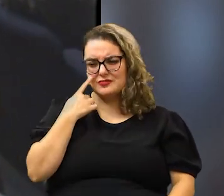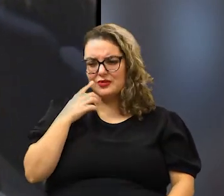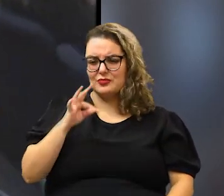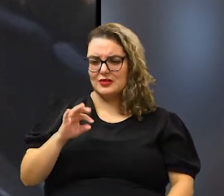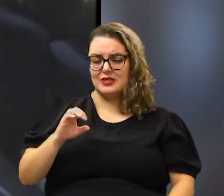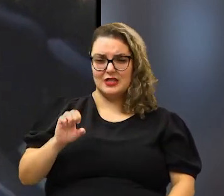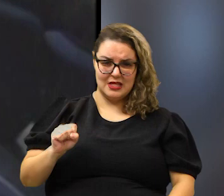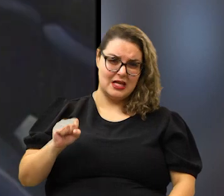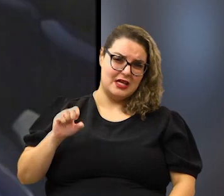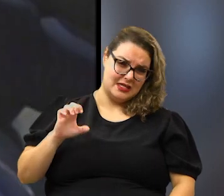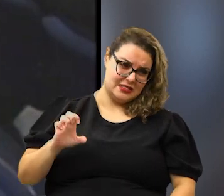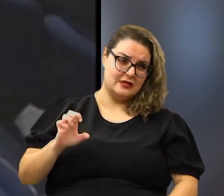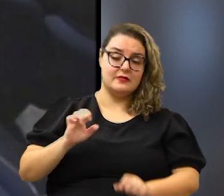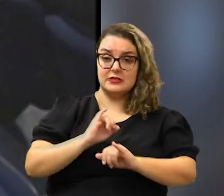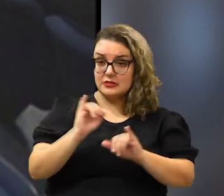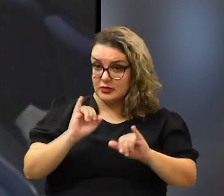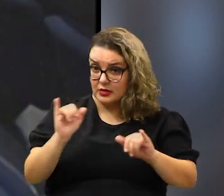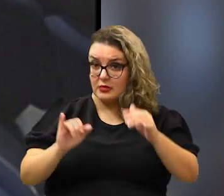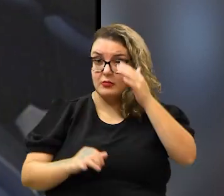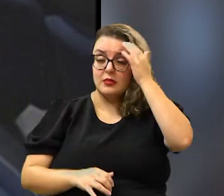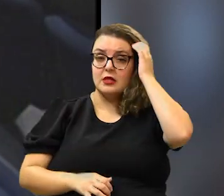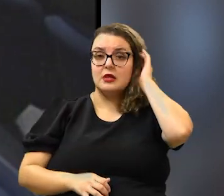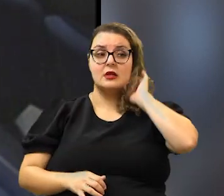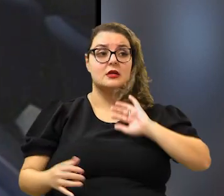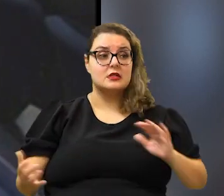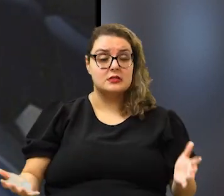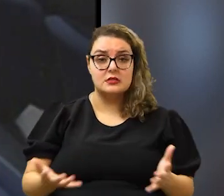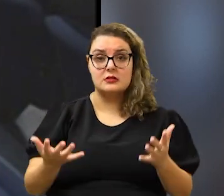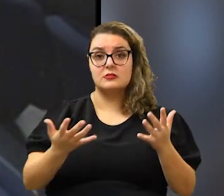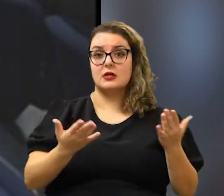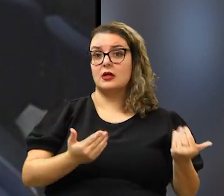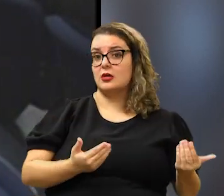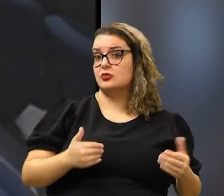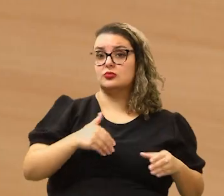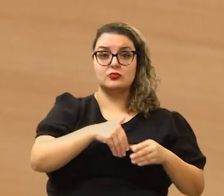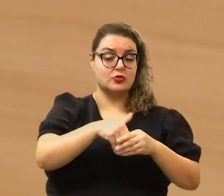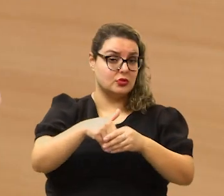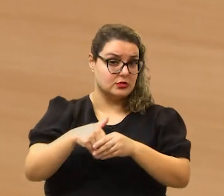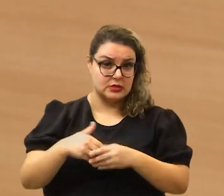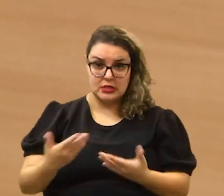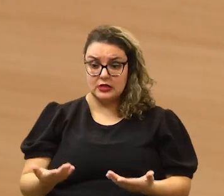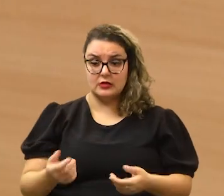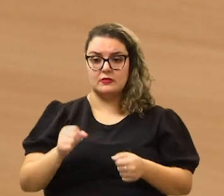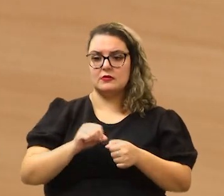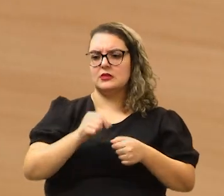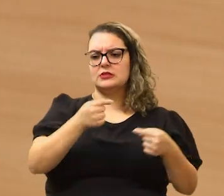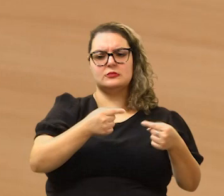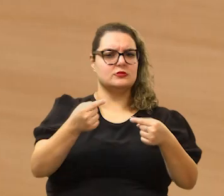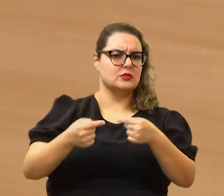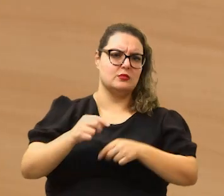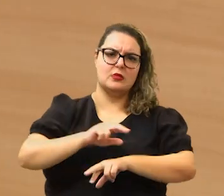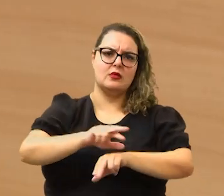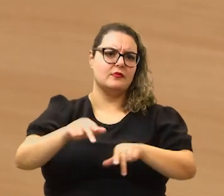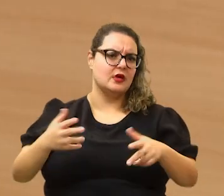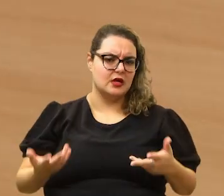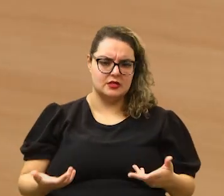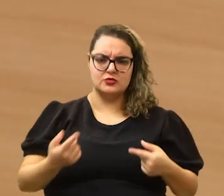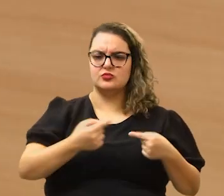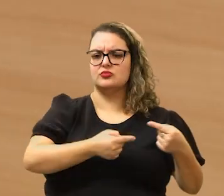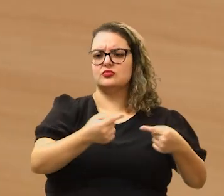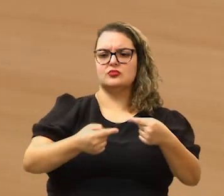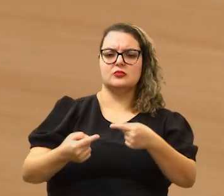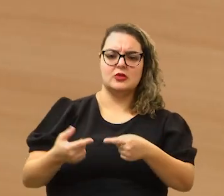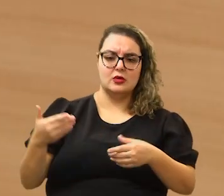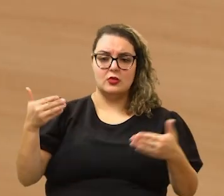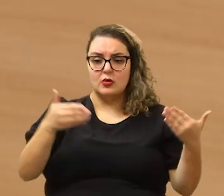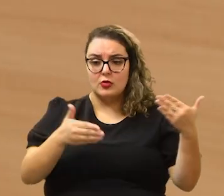vereadores, sobre a consolidação das várias leis dos idosos, né? Isso tudo são